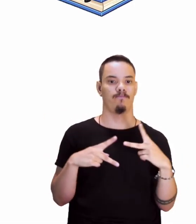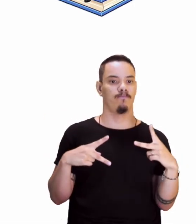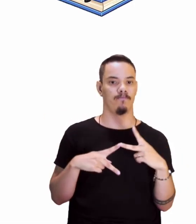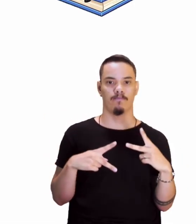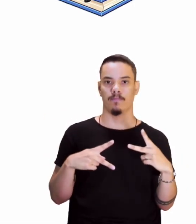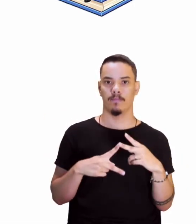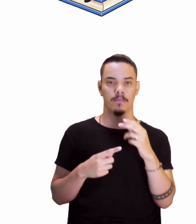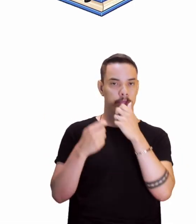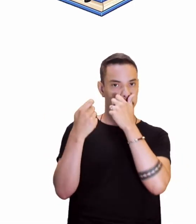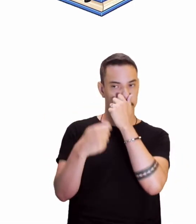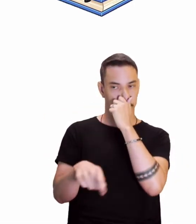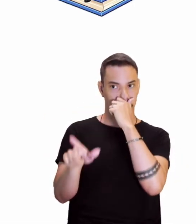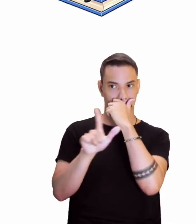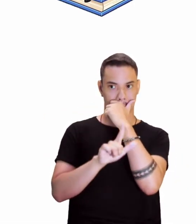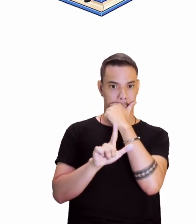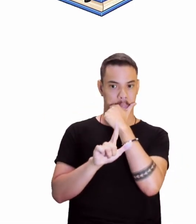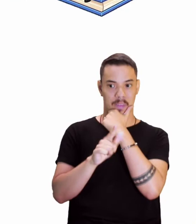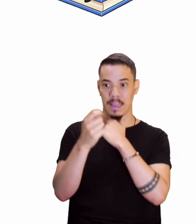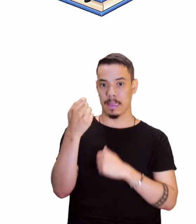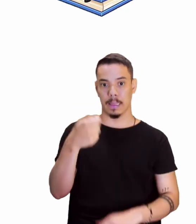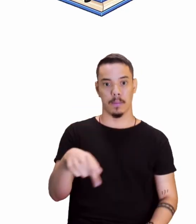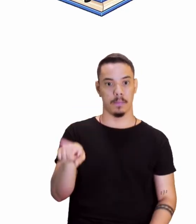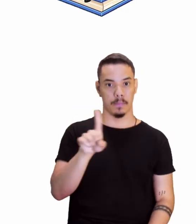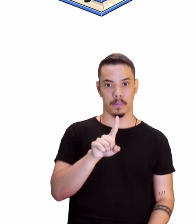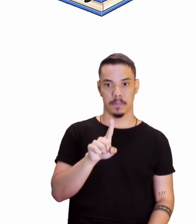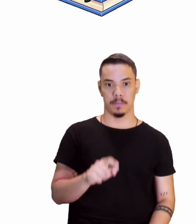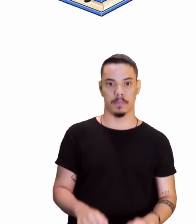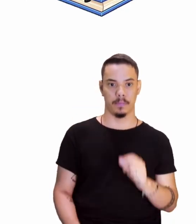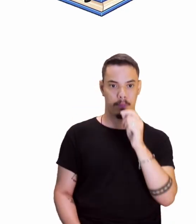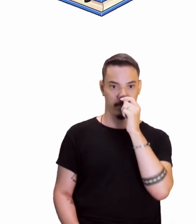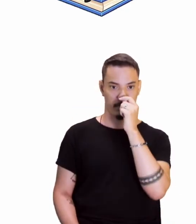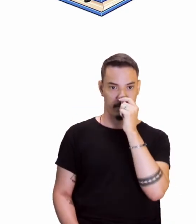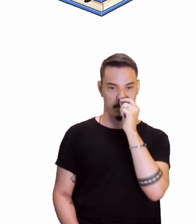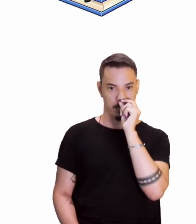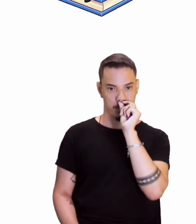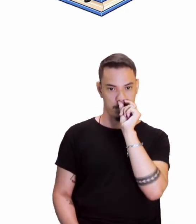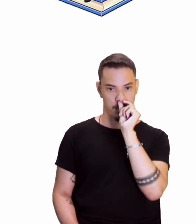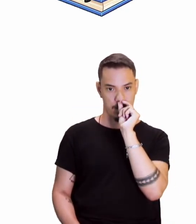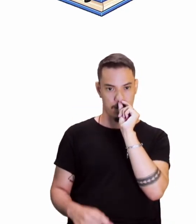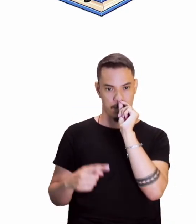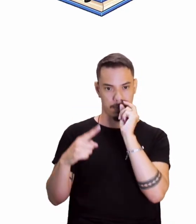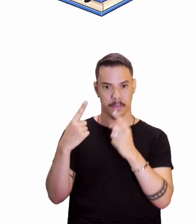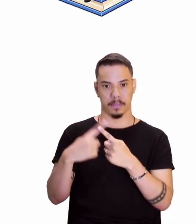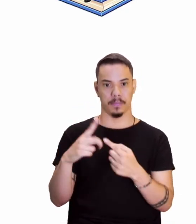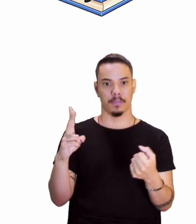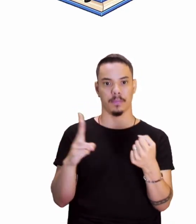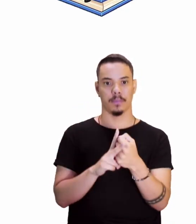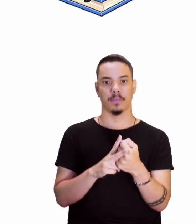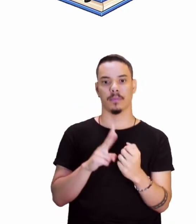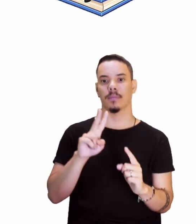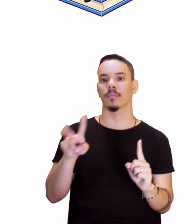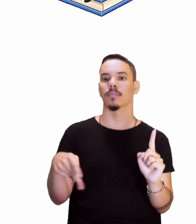preposição, tá bom? Aqui ele é verbo transitivo direto e o seu complemento vai